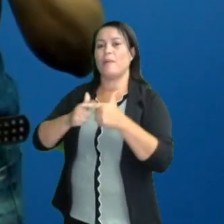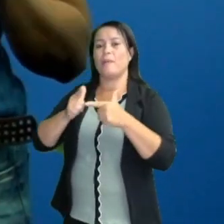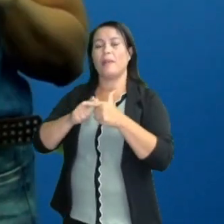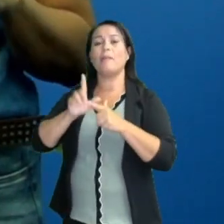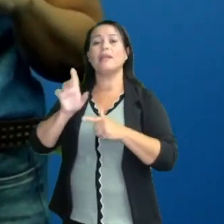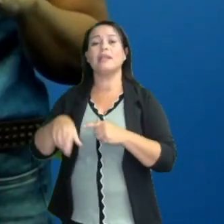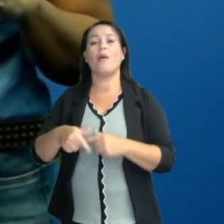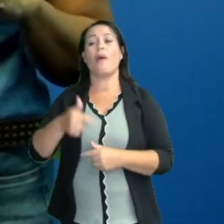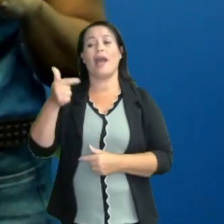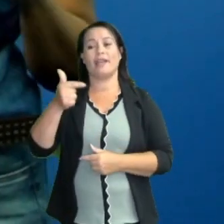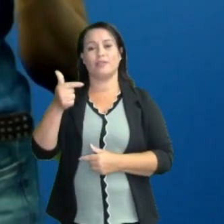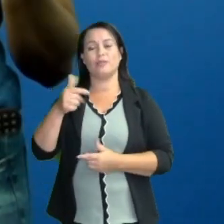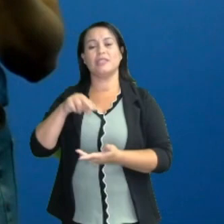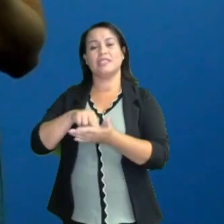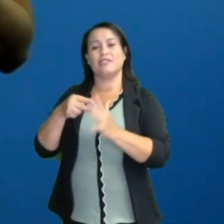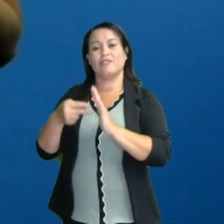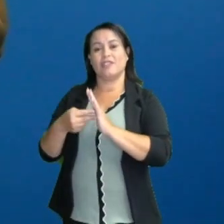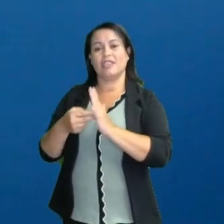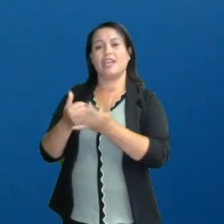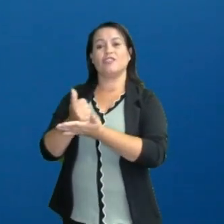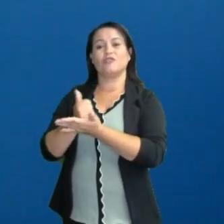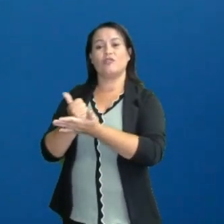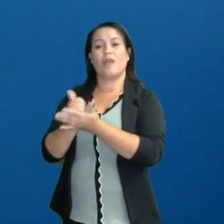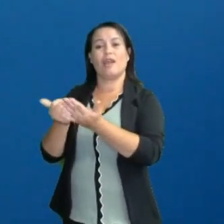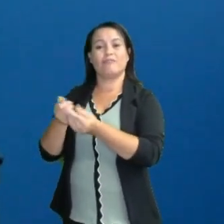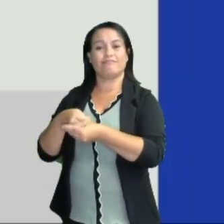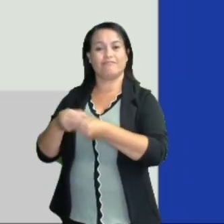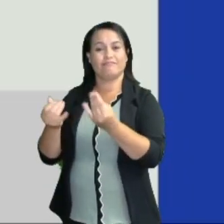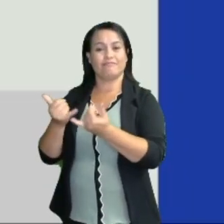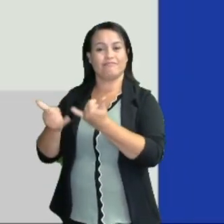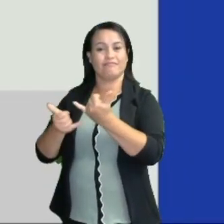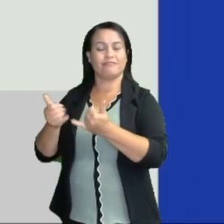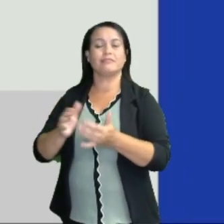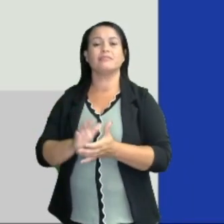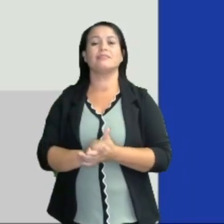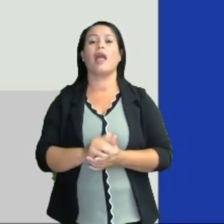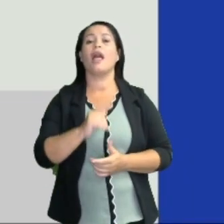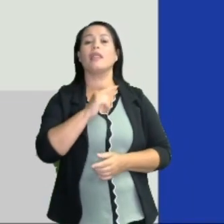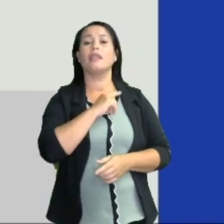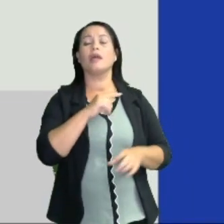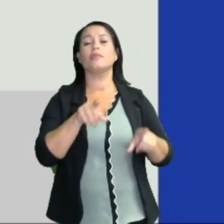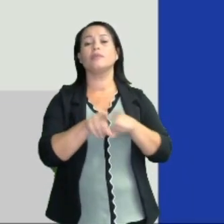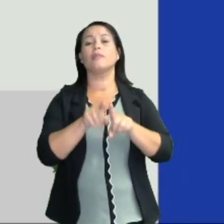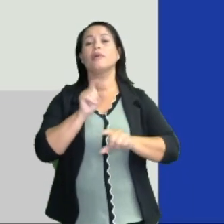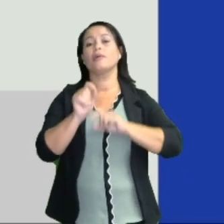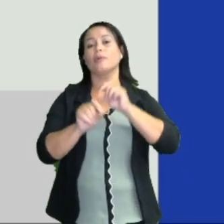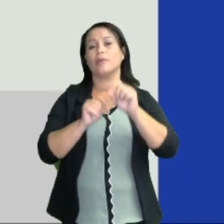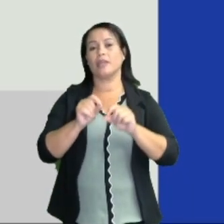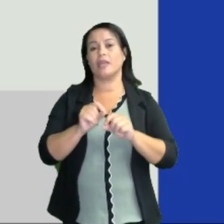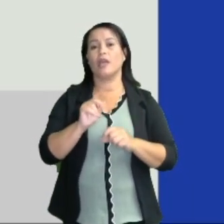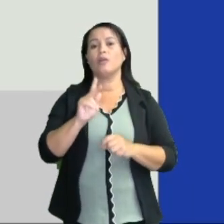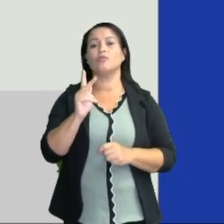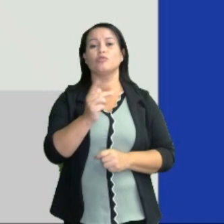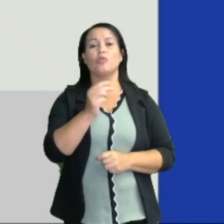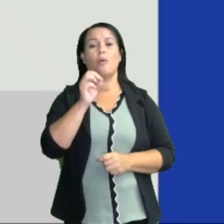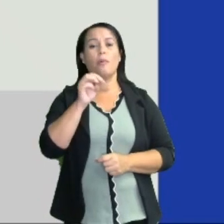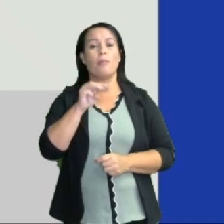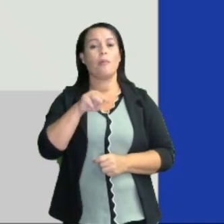frase é o ato de jogar, tá? É o verbo jogar. A gente tem ainda os